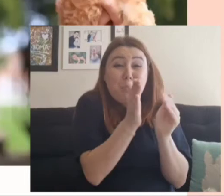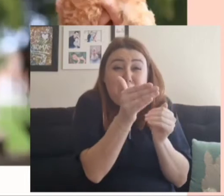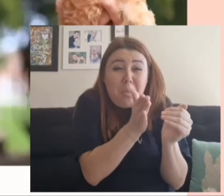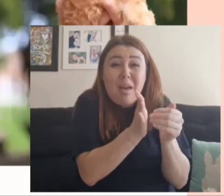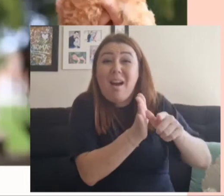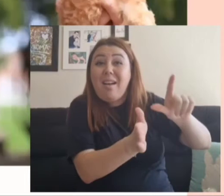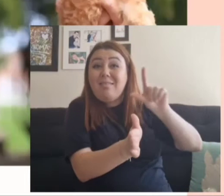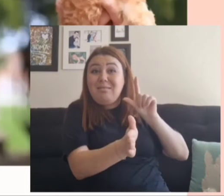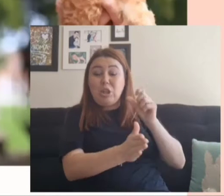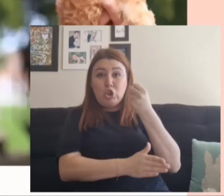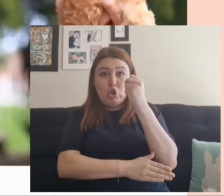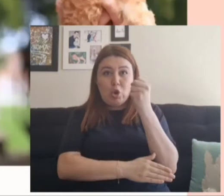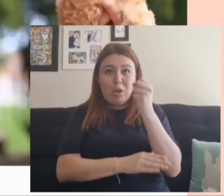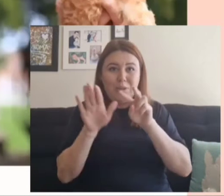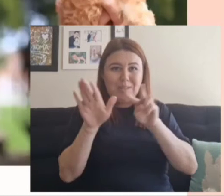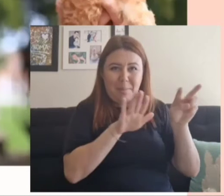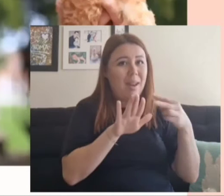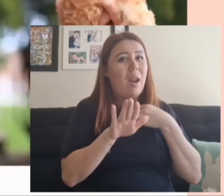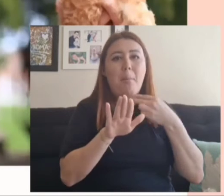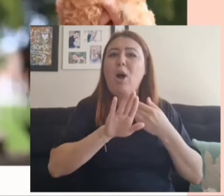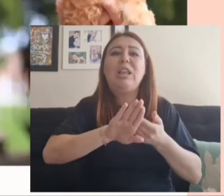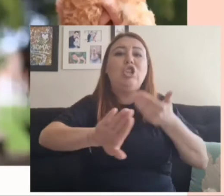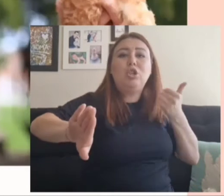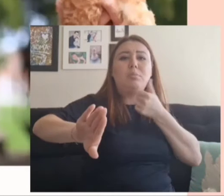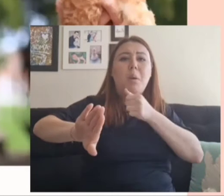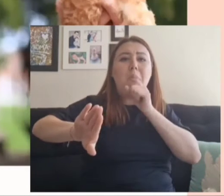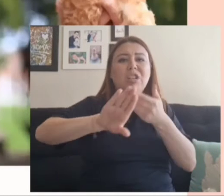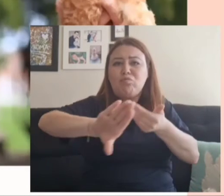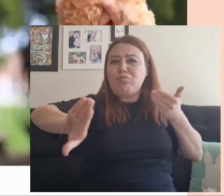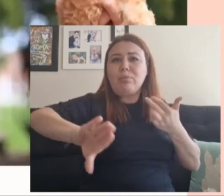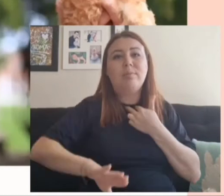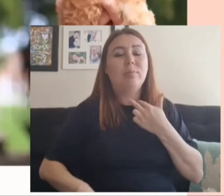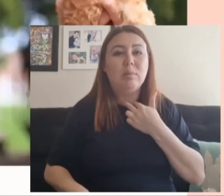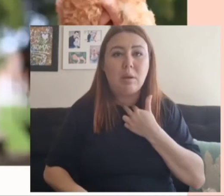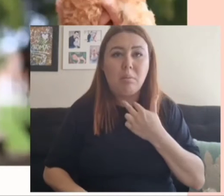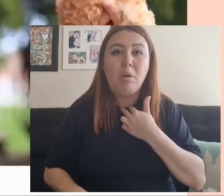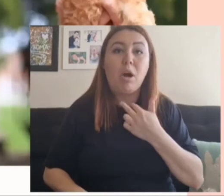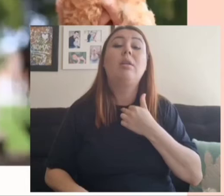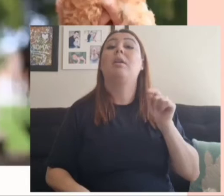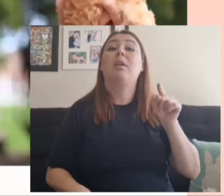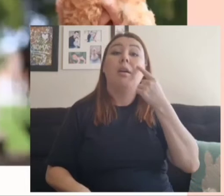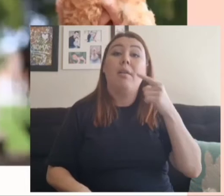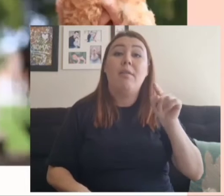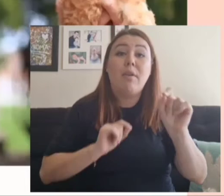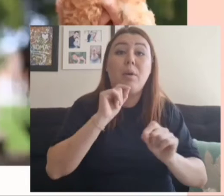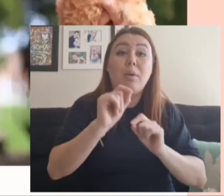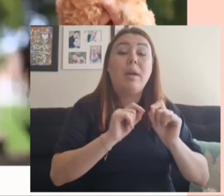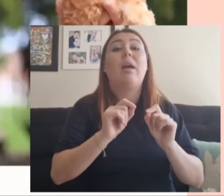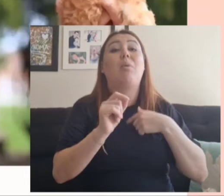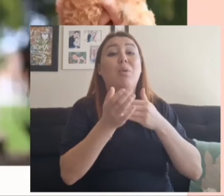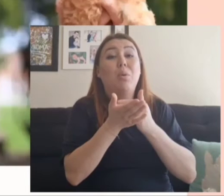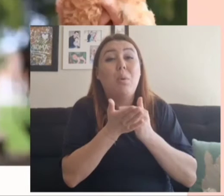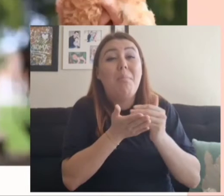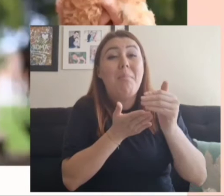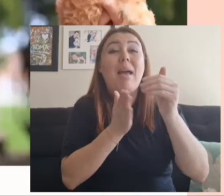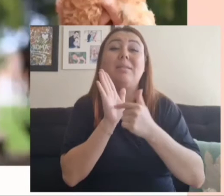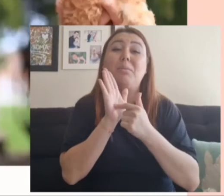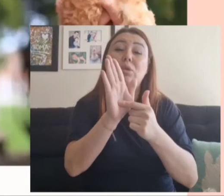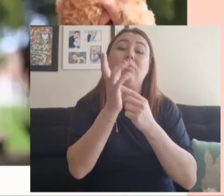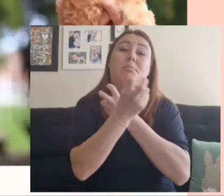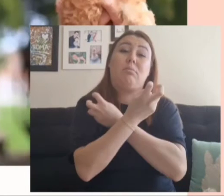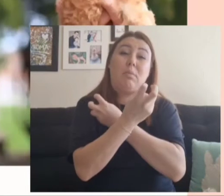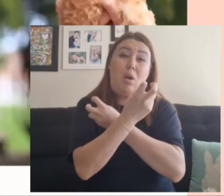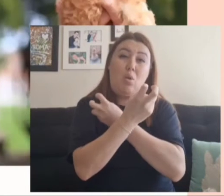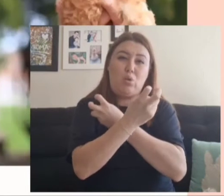de ossificação. Então, não poderia ter nenhum osso fundido. Em animais com 8 semanas de idade ou mais, já apresenta os